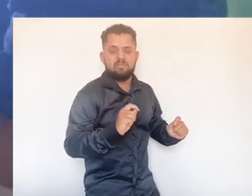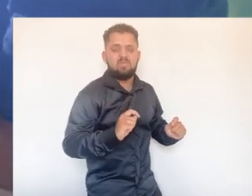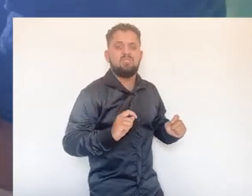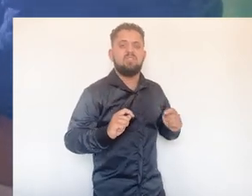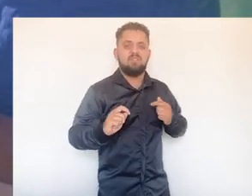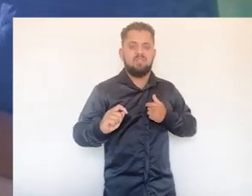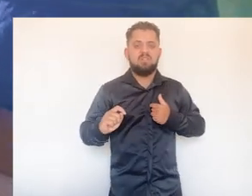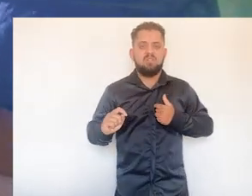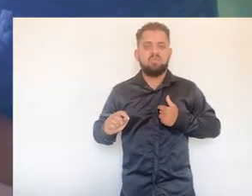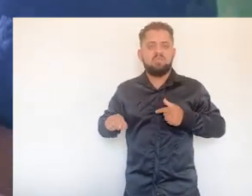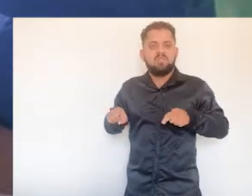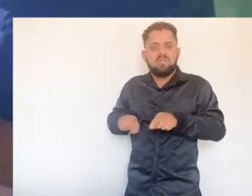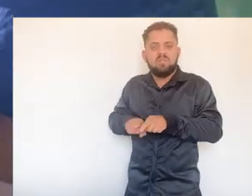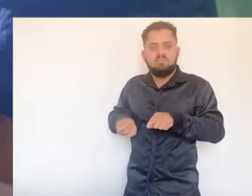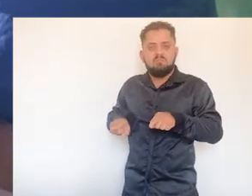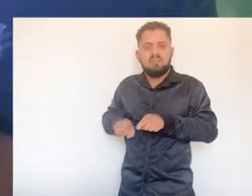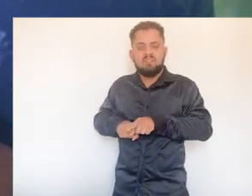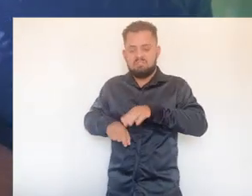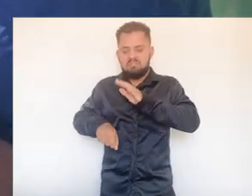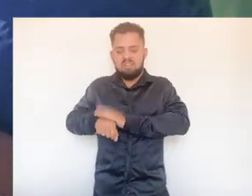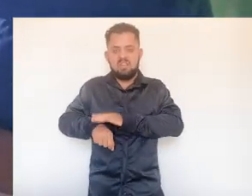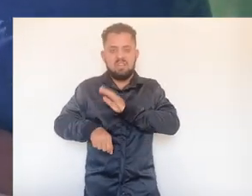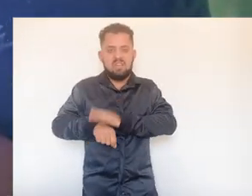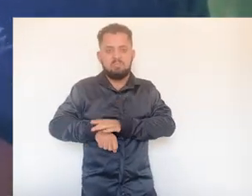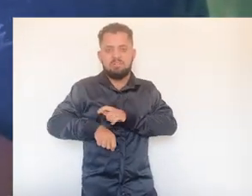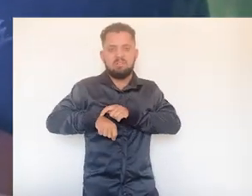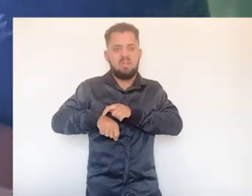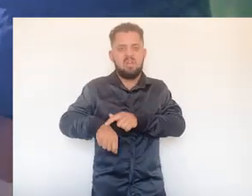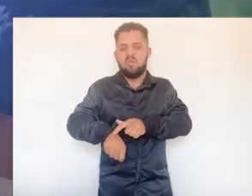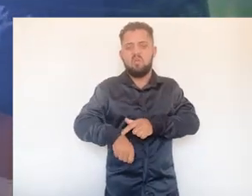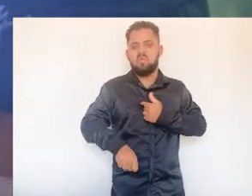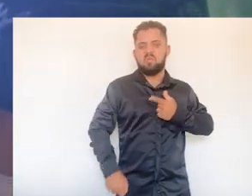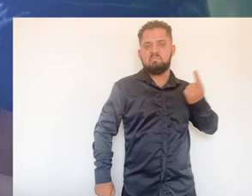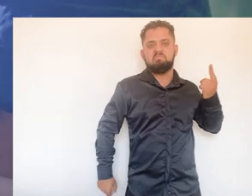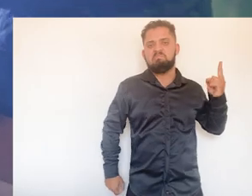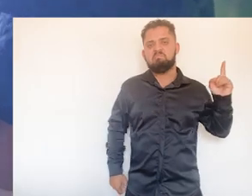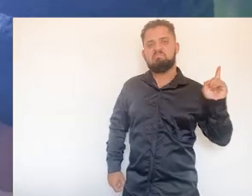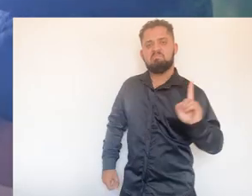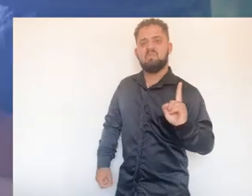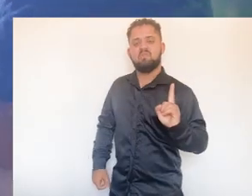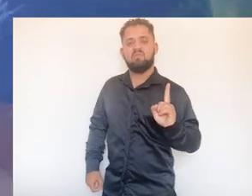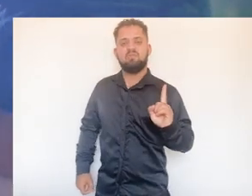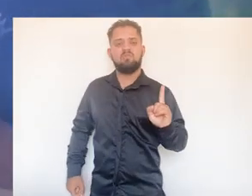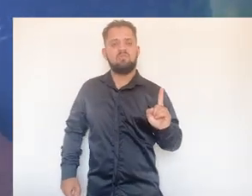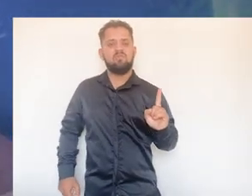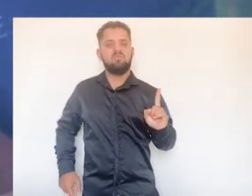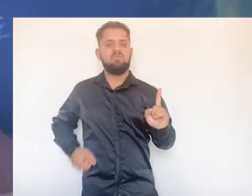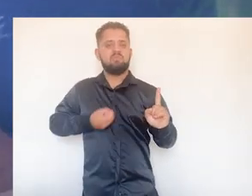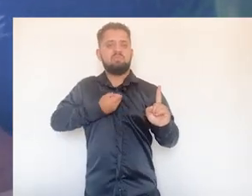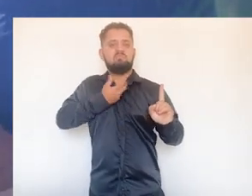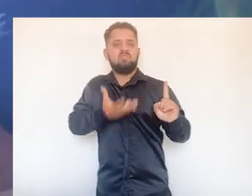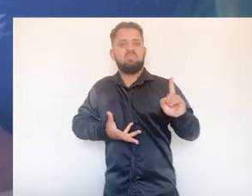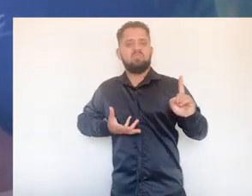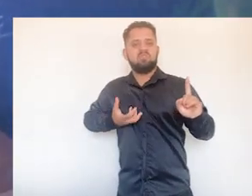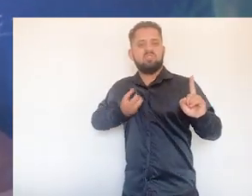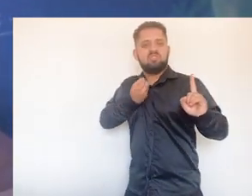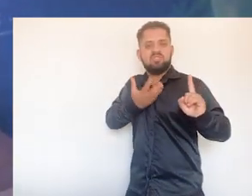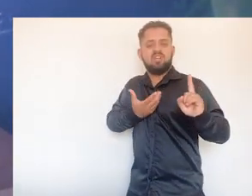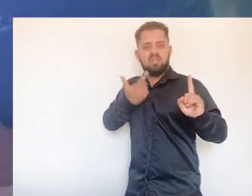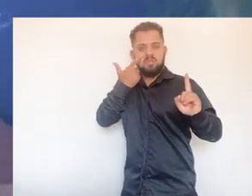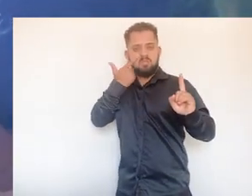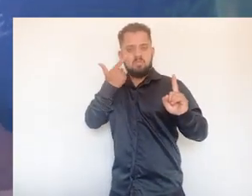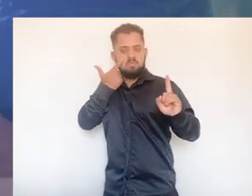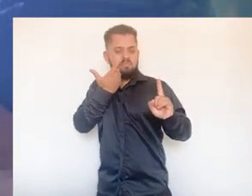Posso furar o tempo, quebrar a hora, marcar chegada, pois eu tenho em